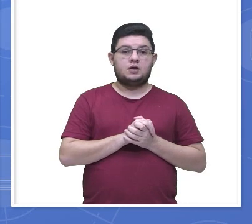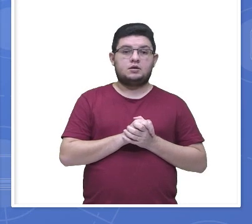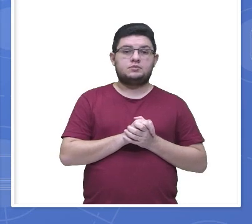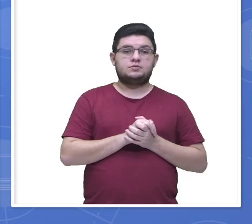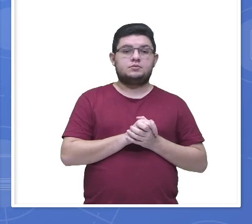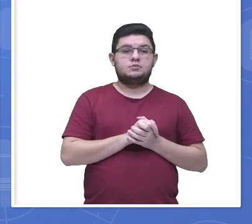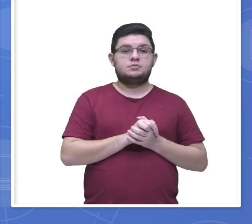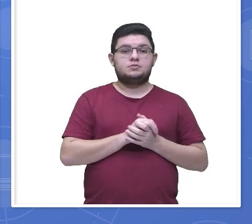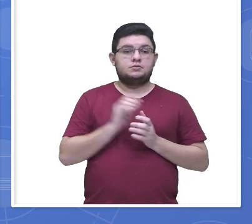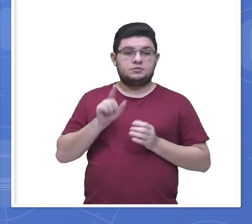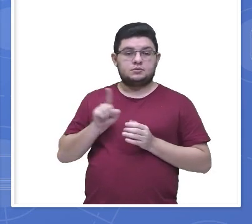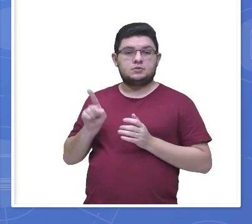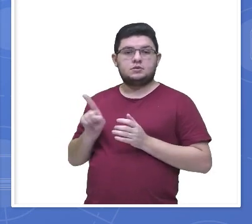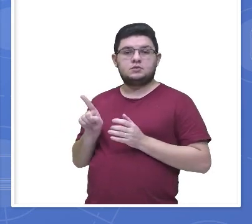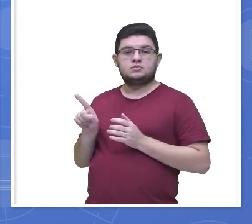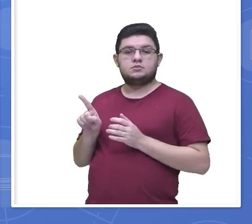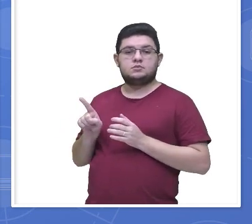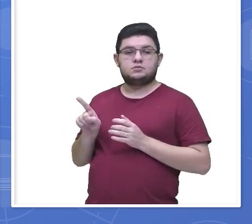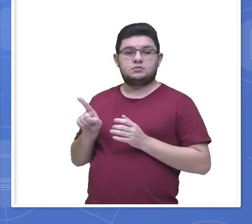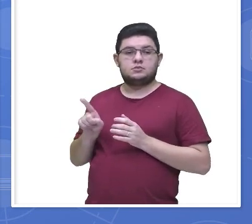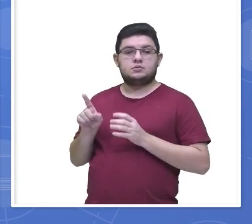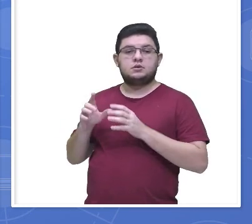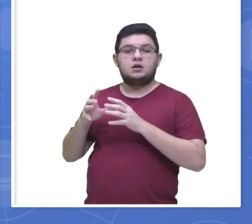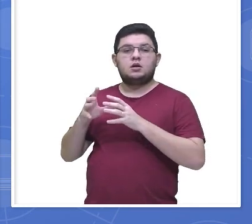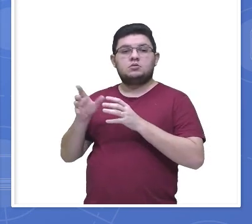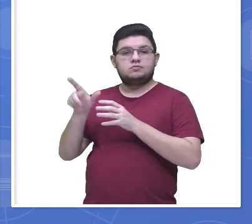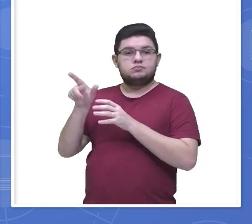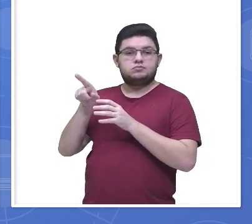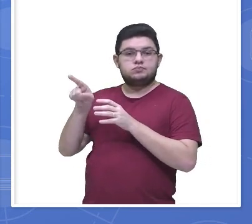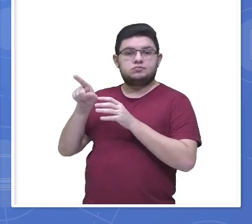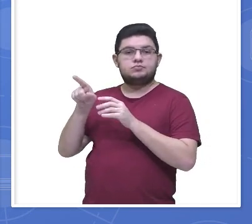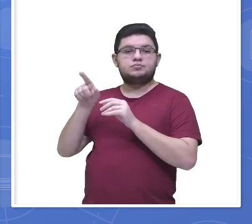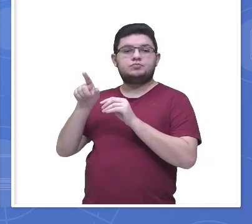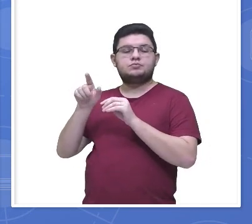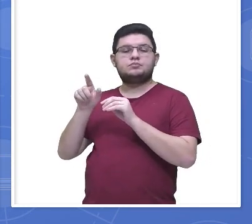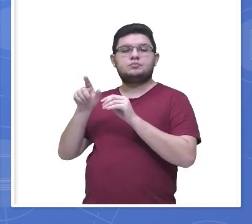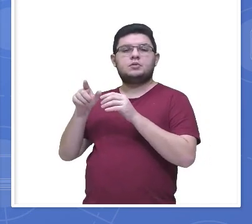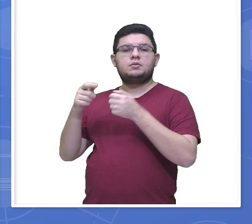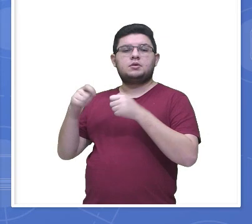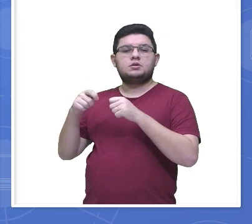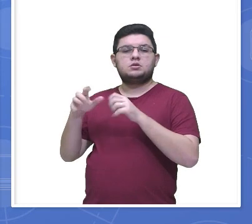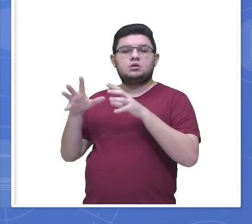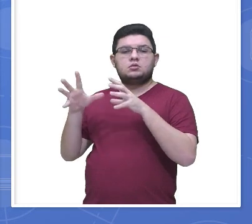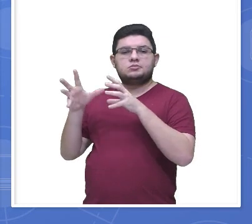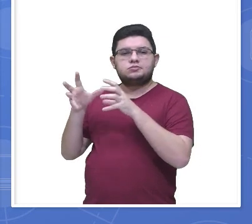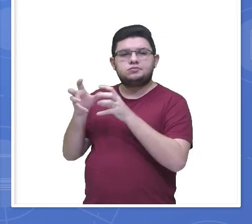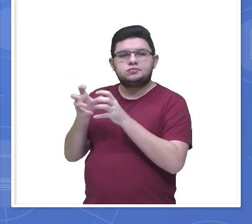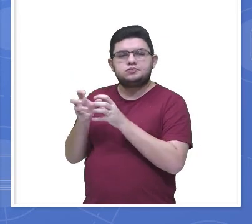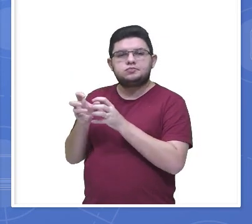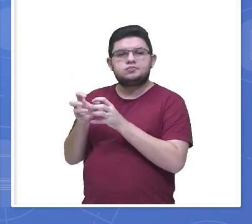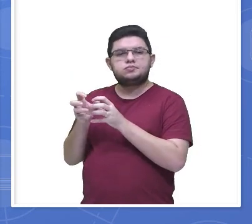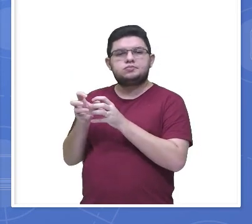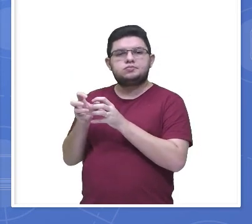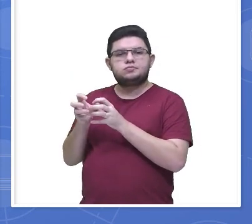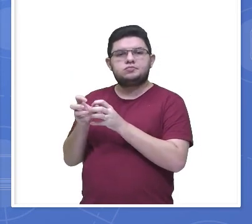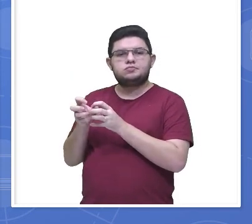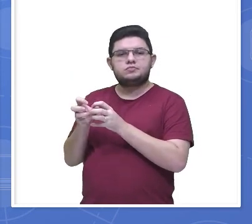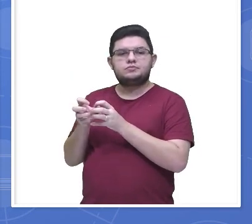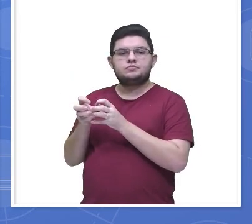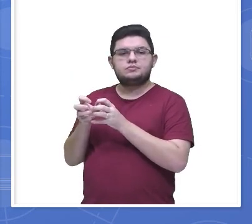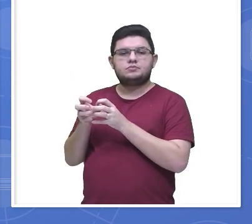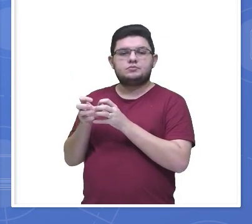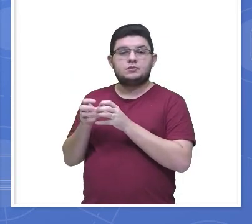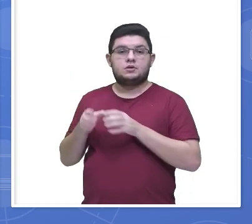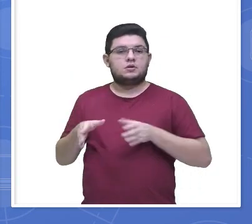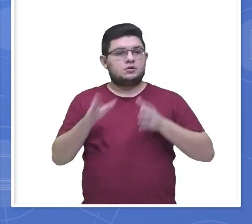né? Vai acontecer a contração da bexiga, que é controlada pelo sistema parasimpático, certo? Então, como eu falei, a